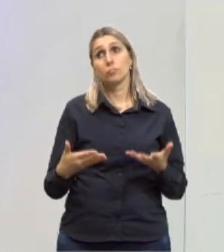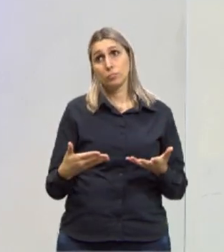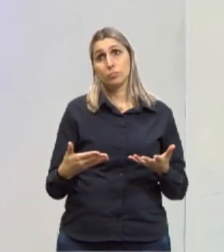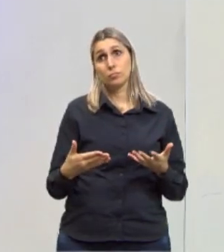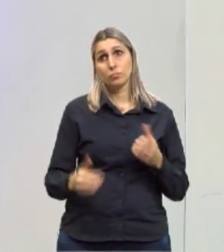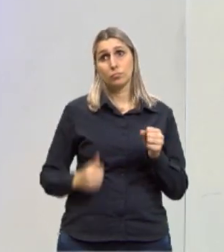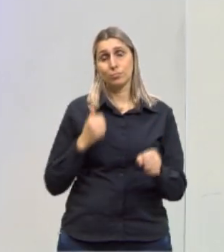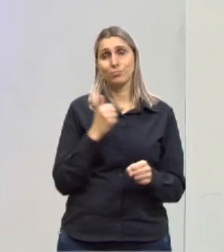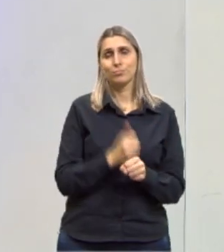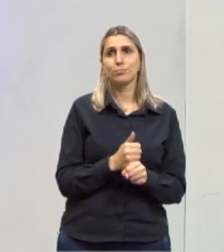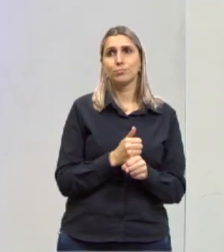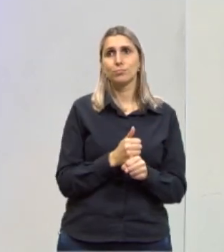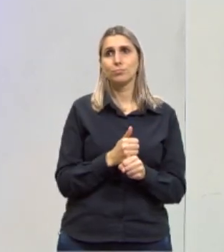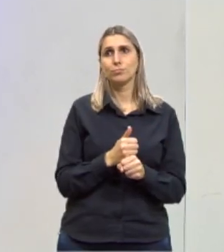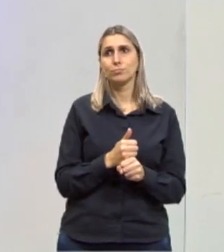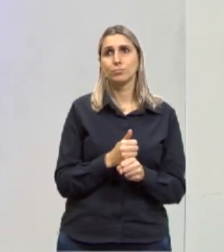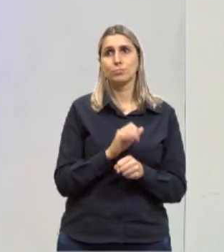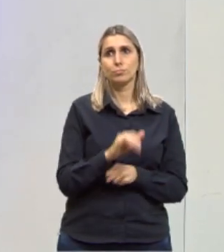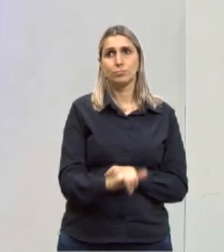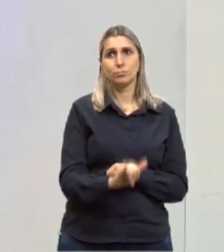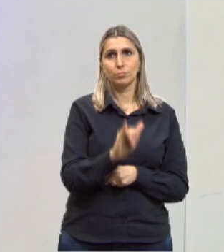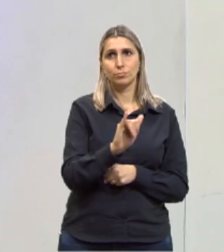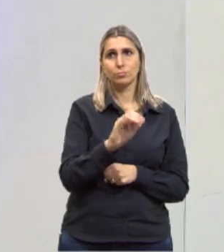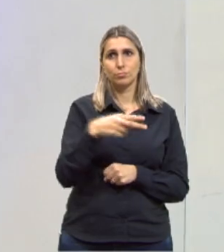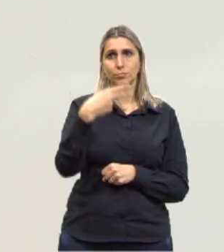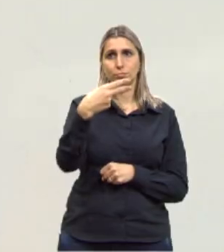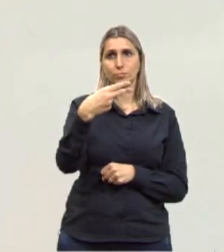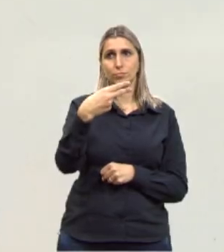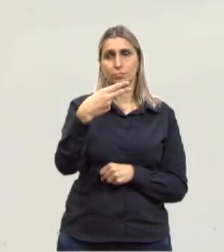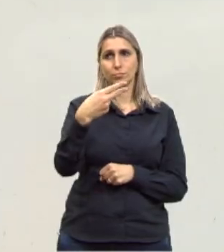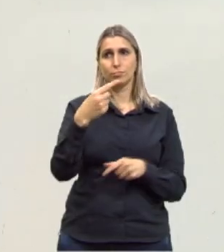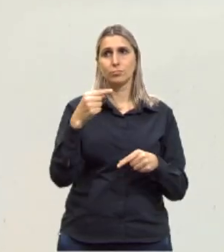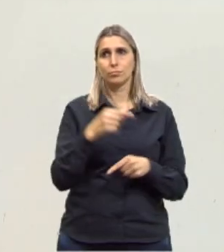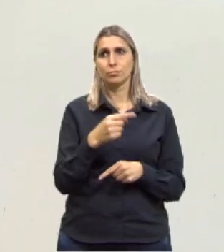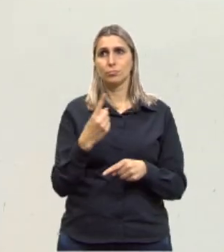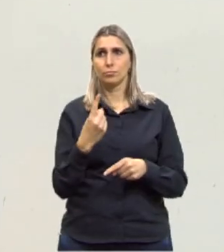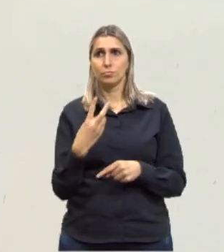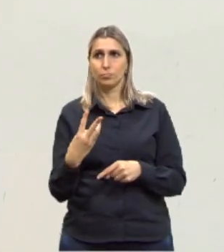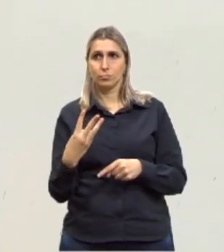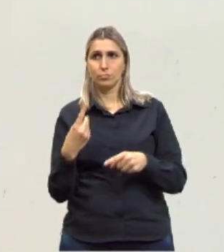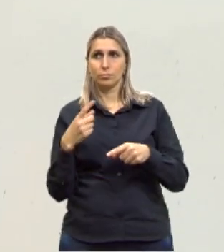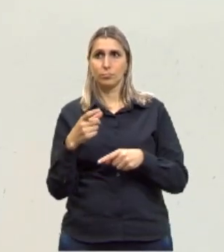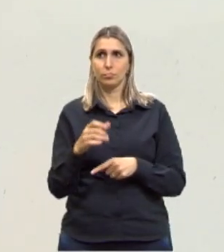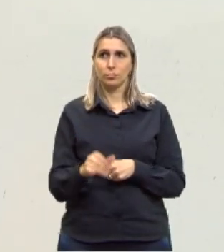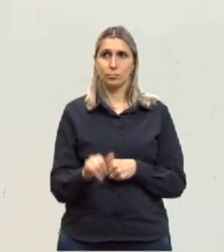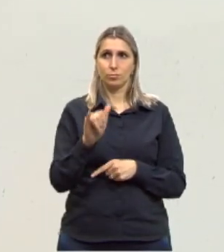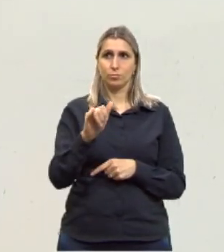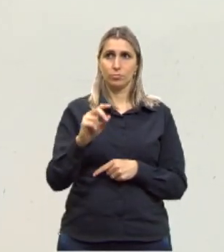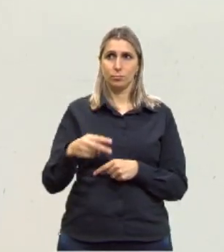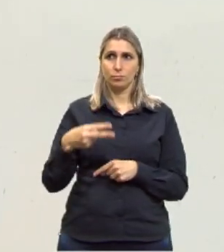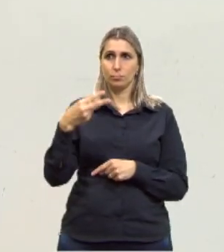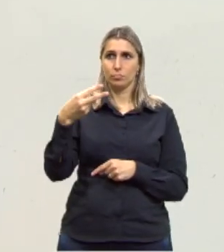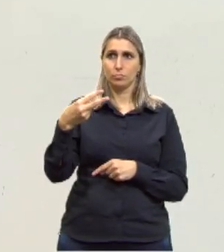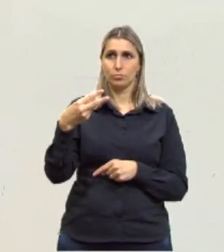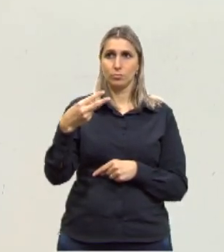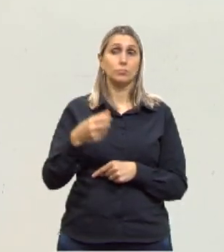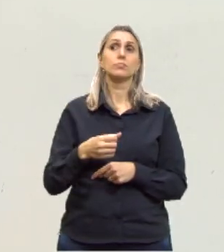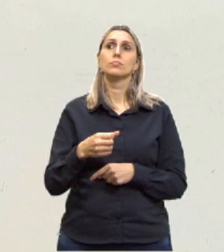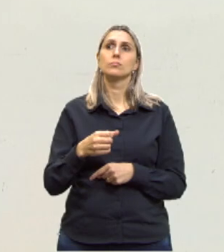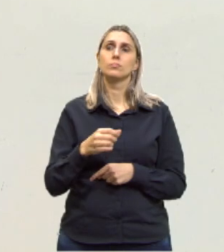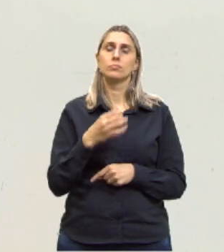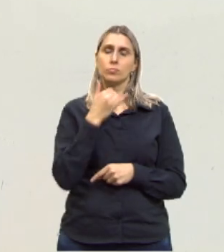gente substitui y ao quadrado, menos 13y,